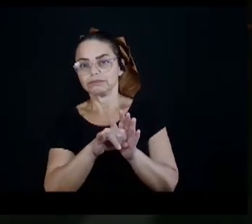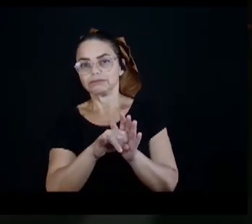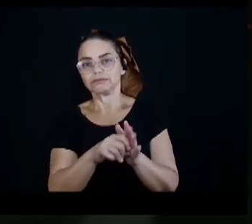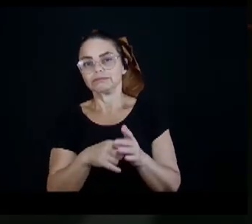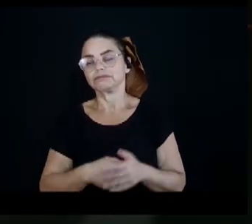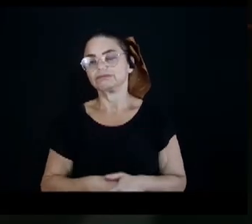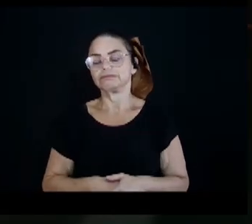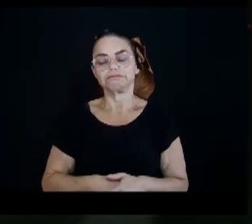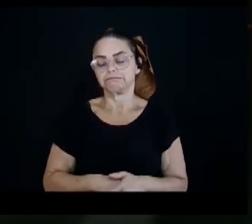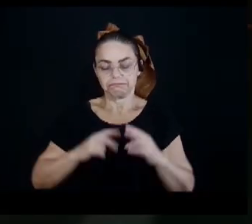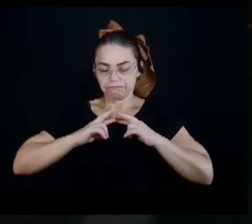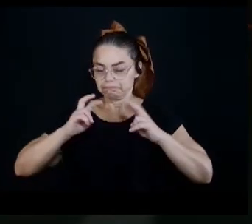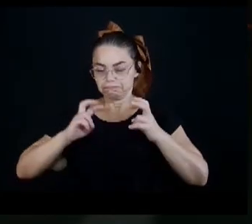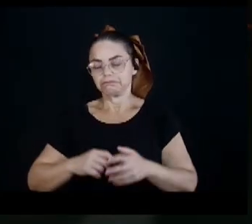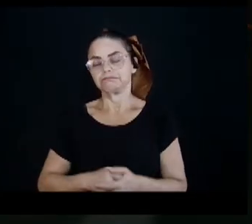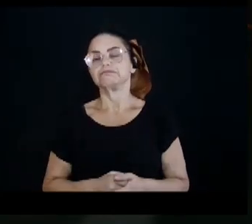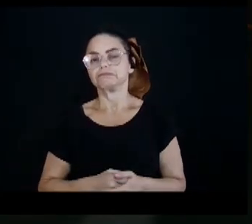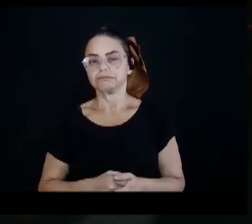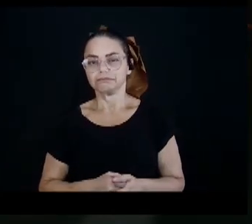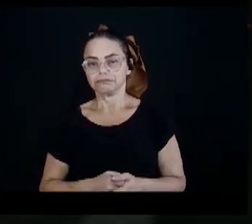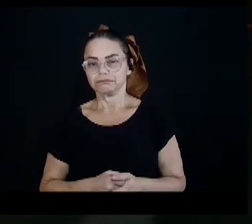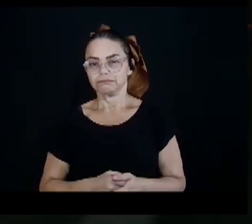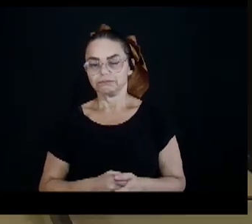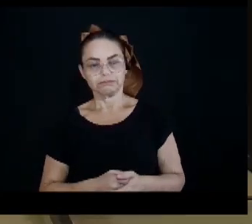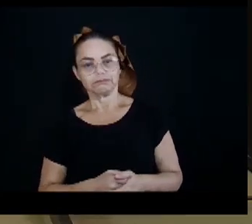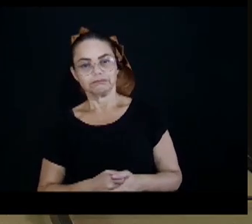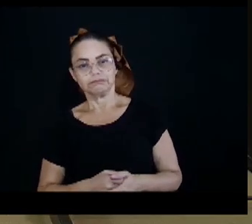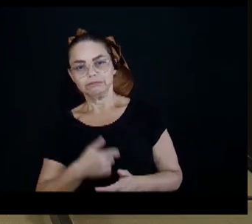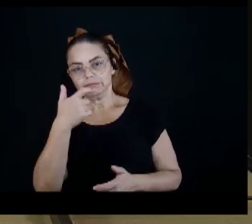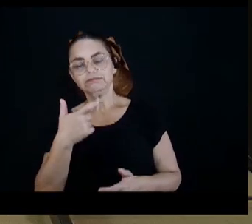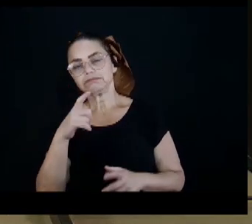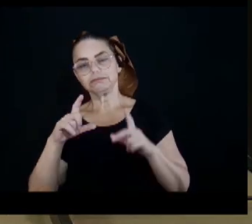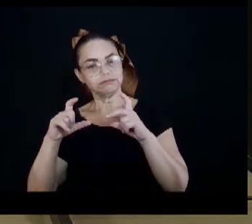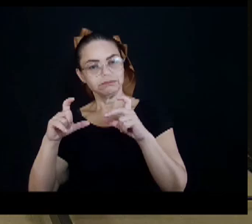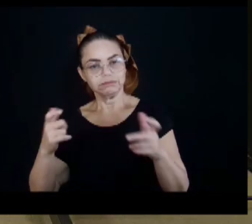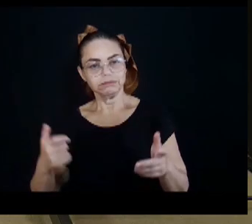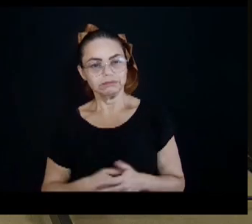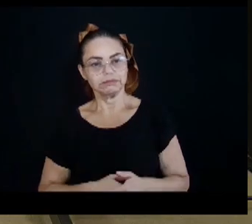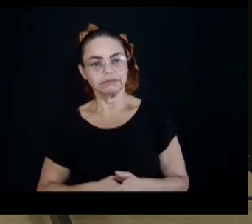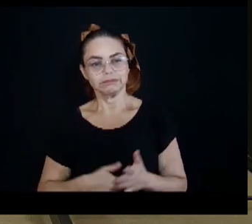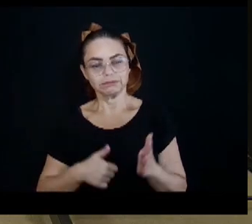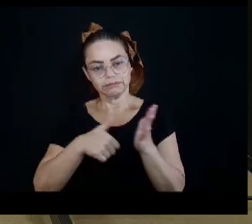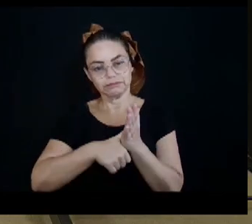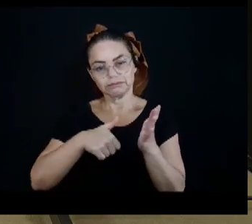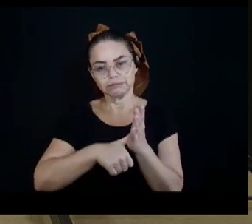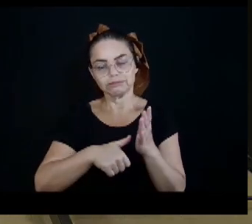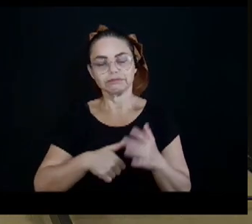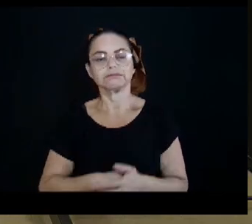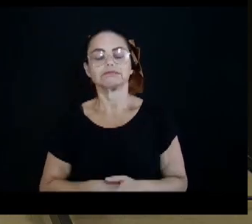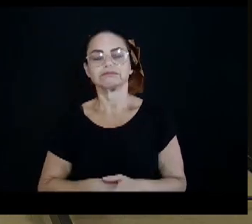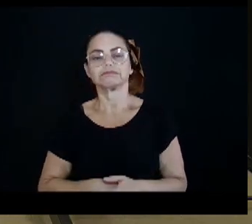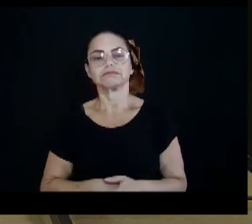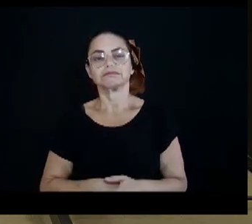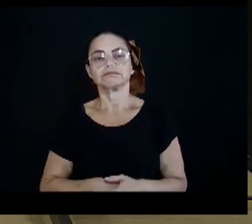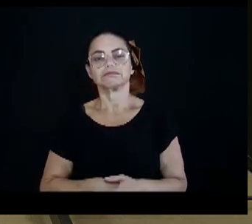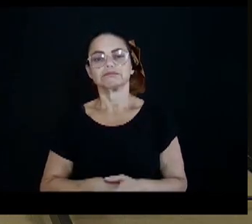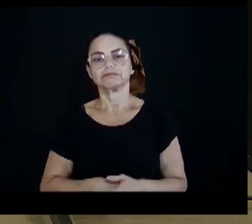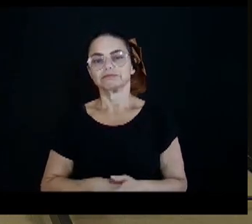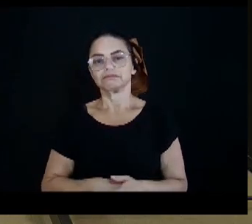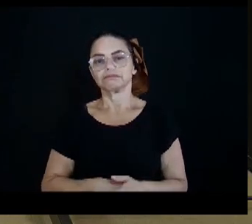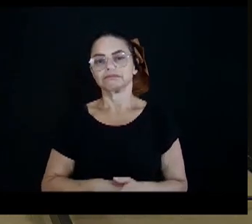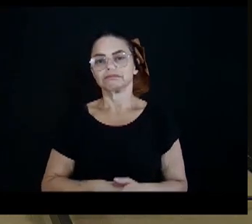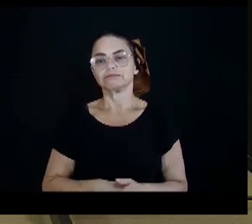mais naquela foto. Como é que fica isso tudo? Tem um impacto na saúde mental que a gente precisa